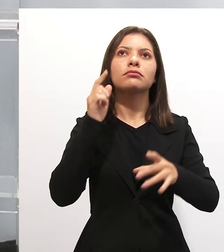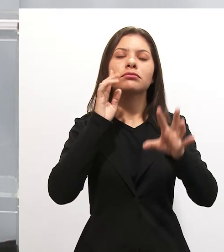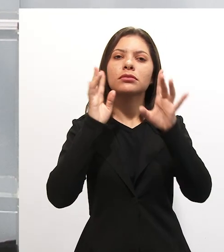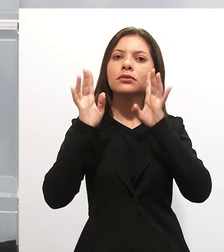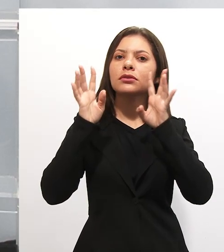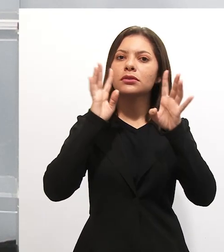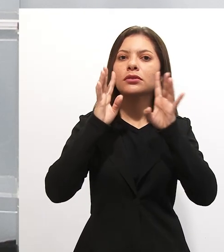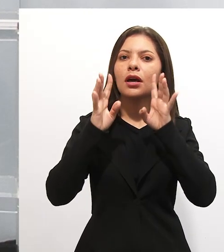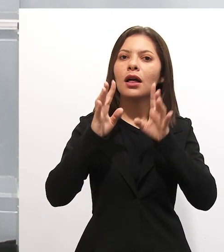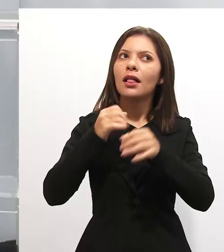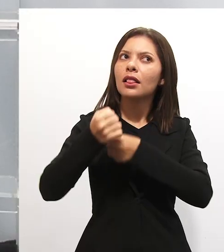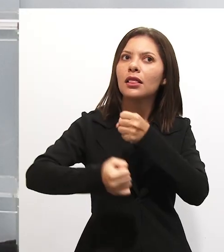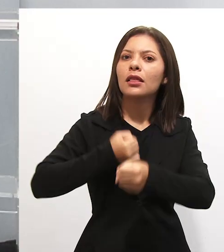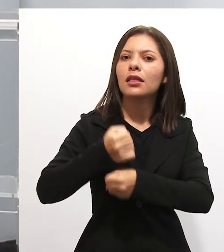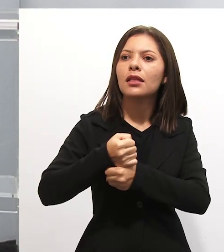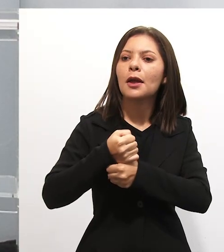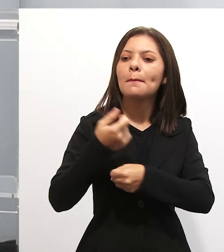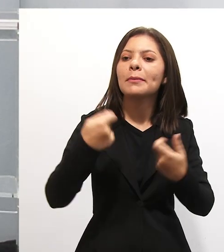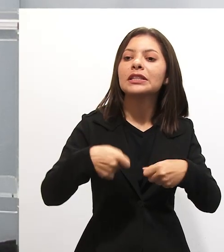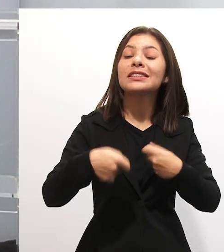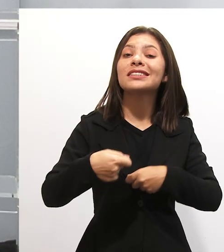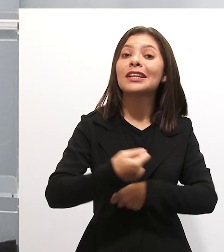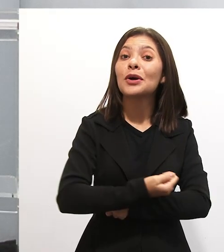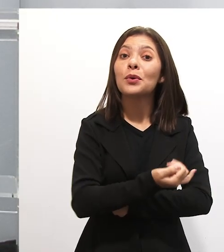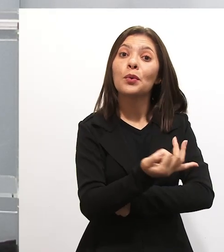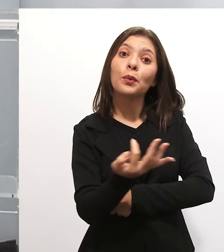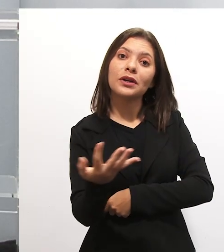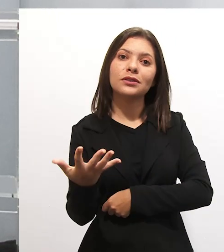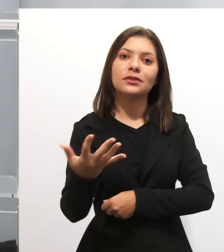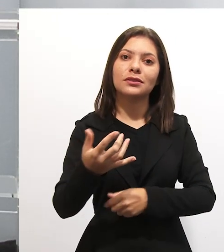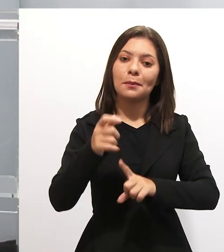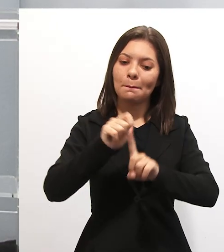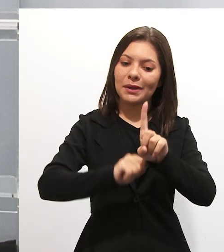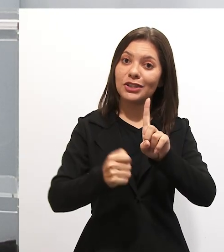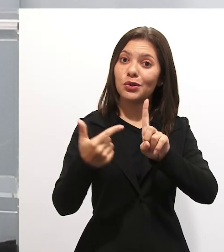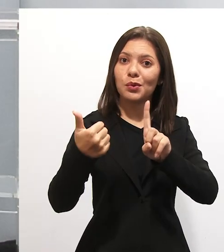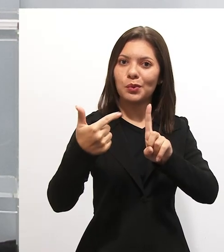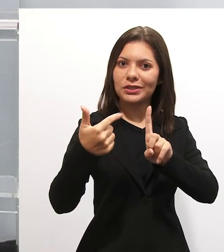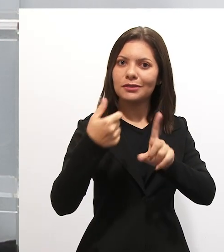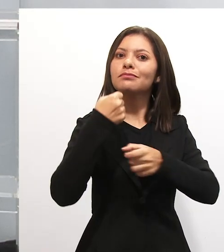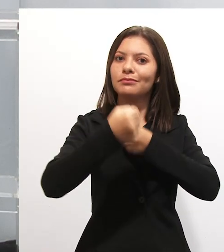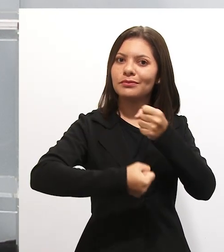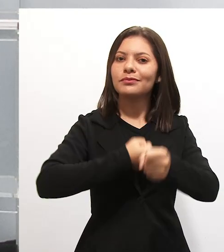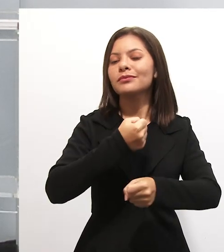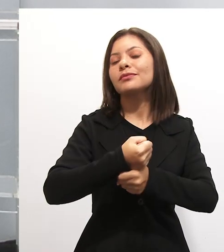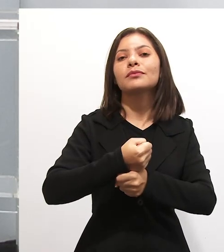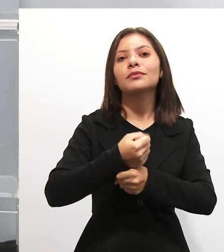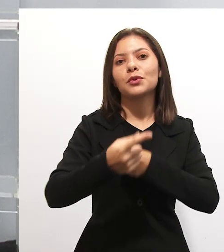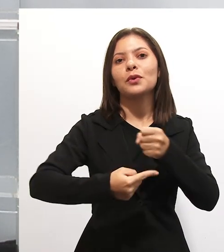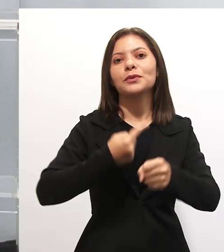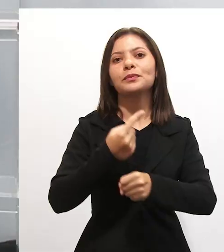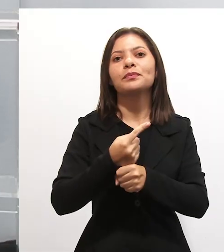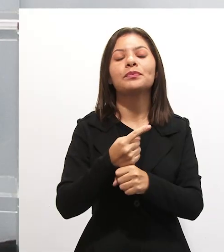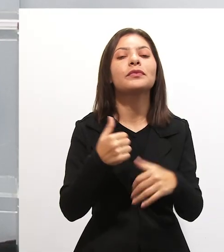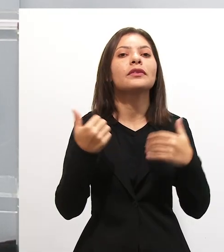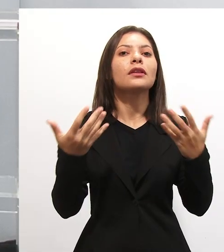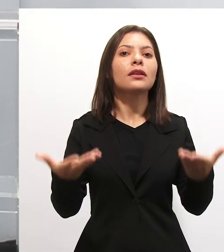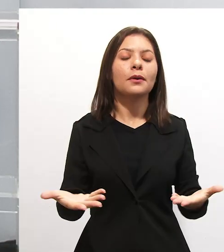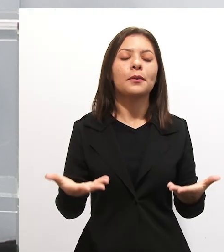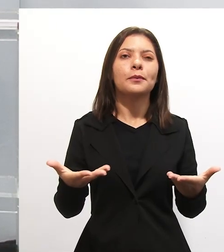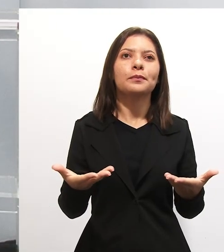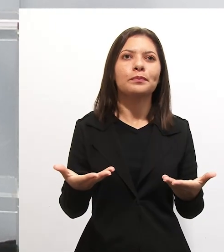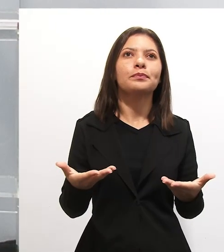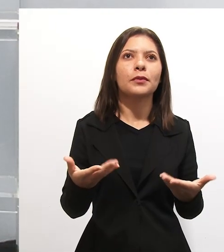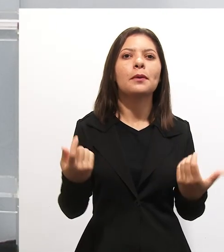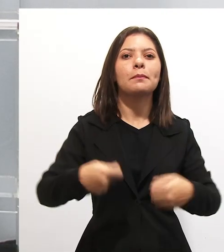próximos 12 meses. Então, a gente planeja. Agora, no decorrer das aquisições, a gente precisa